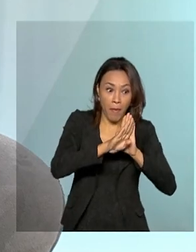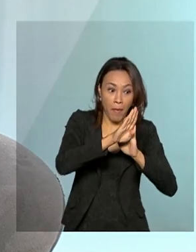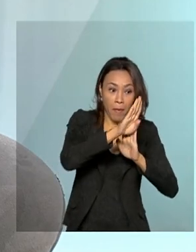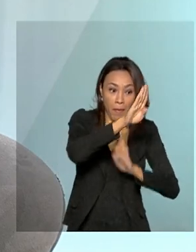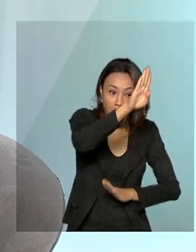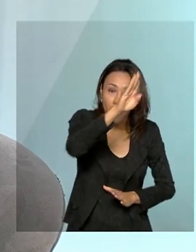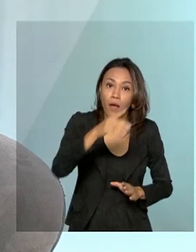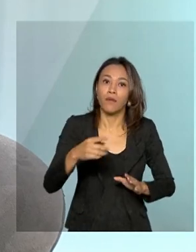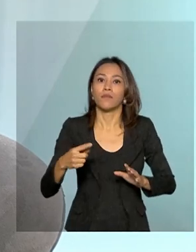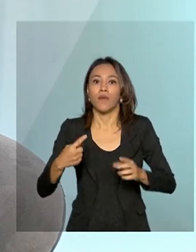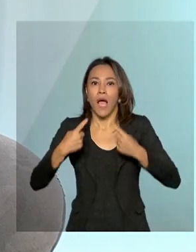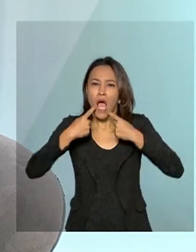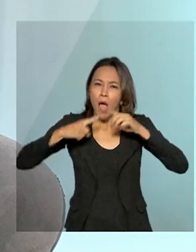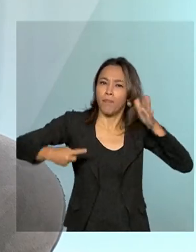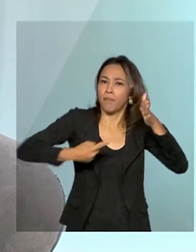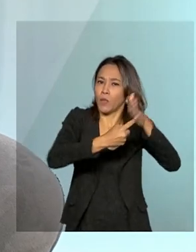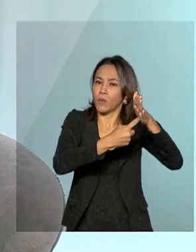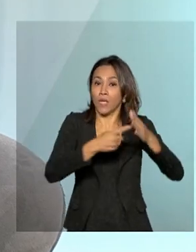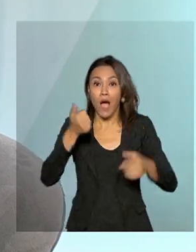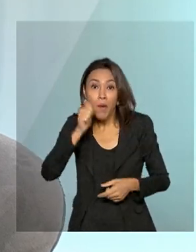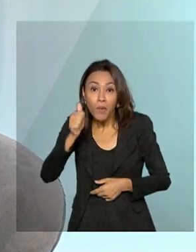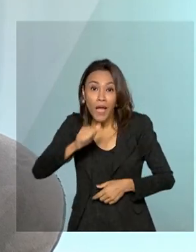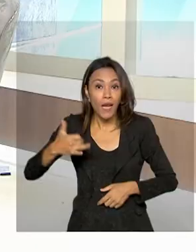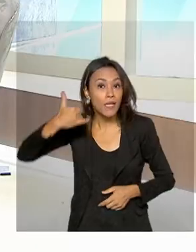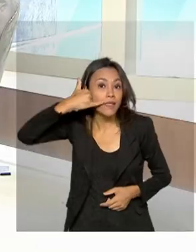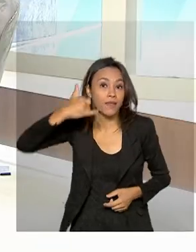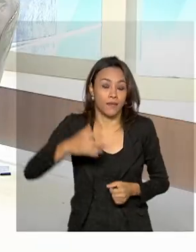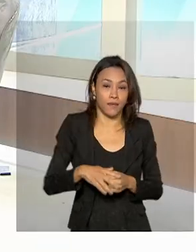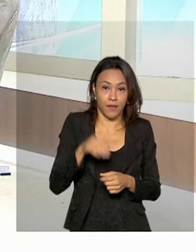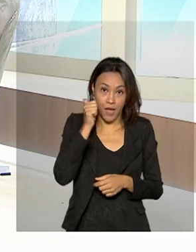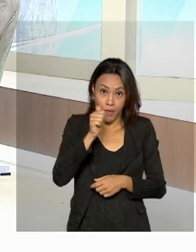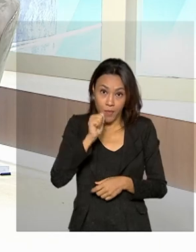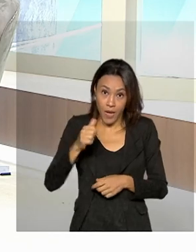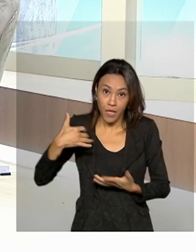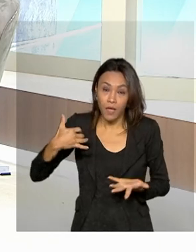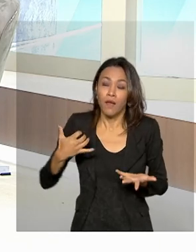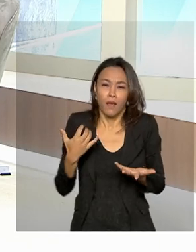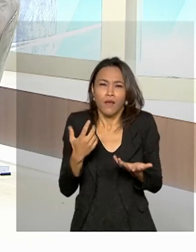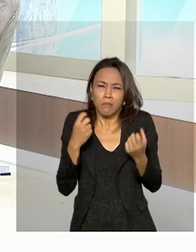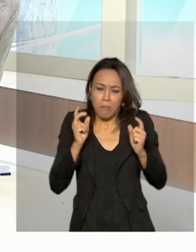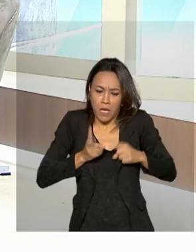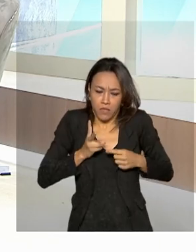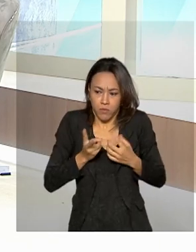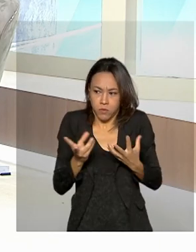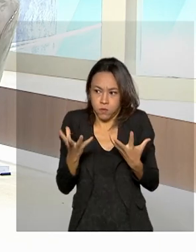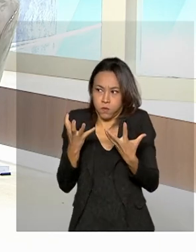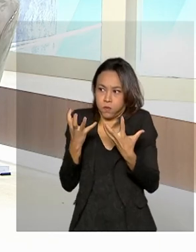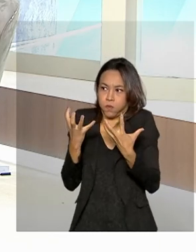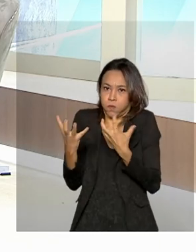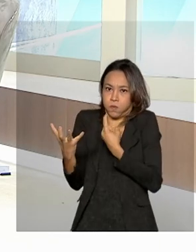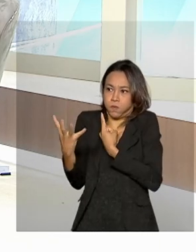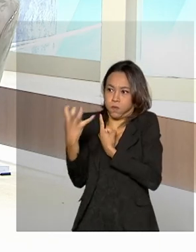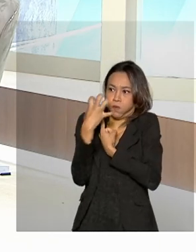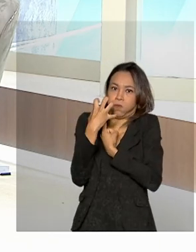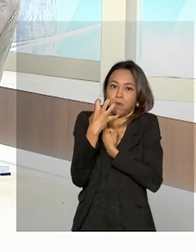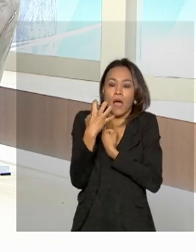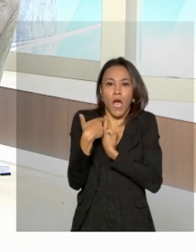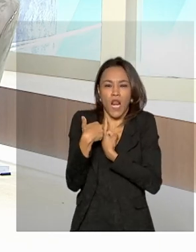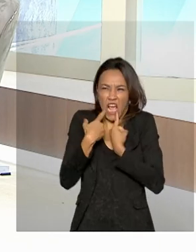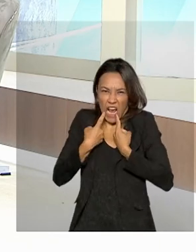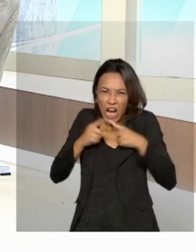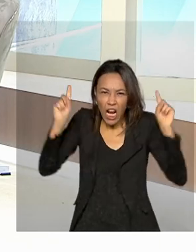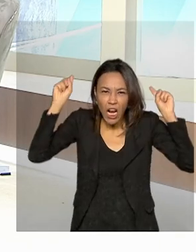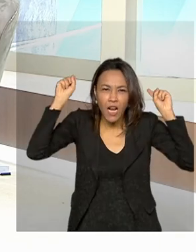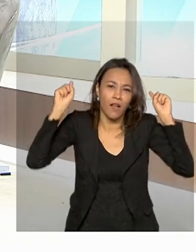mulher cresce. Porque a mulher liga. A mulher telefona, mesmo aquelas que estão intimidadas, elas dão um jeito de fazer a denúncia, ela